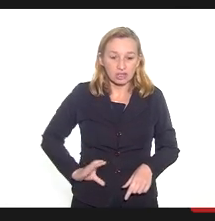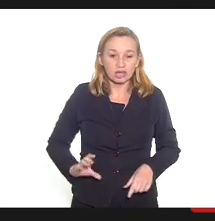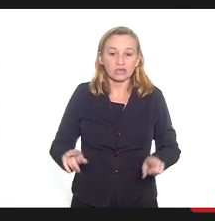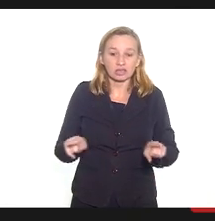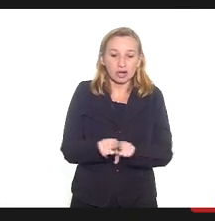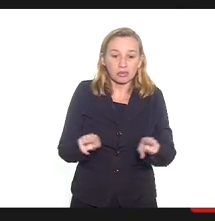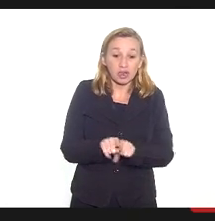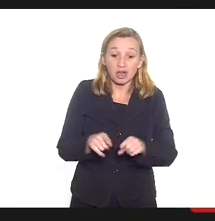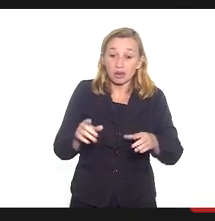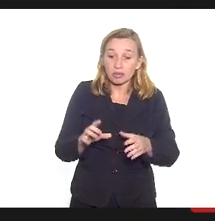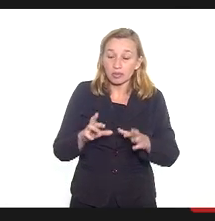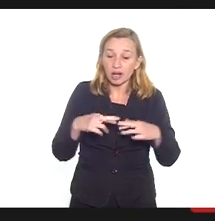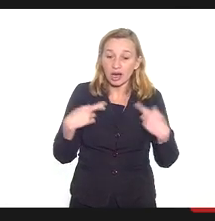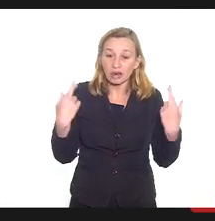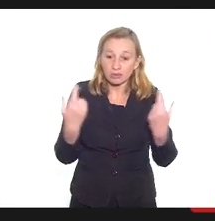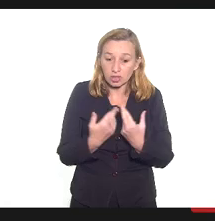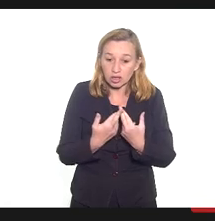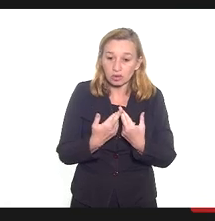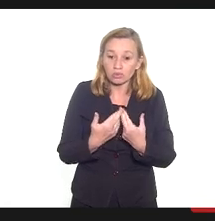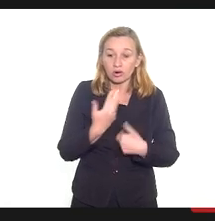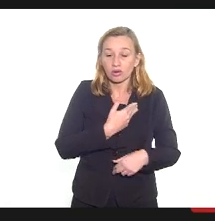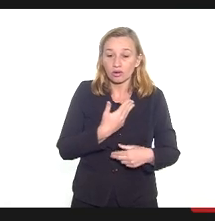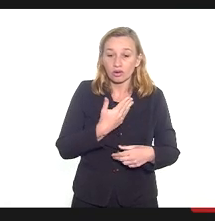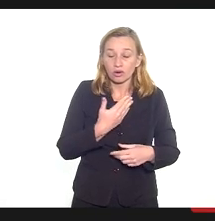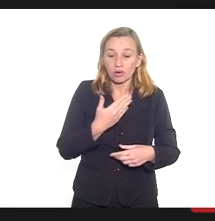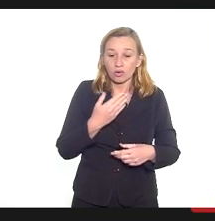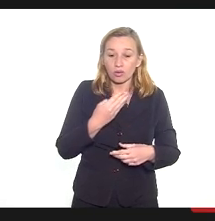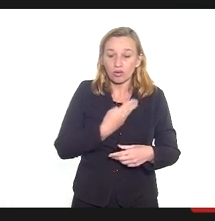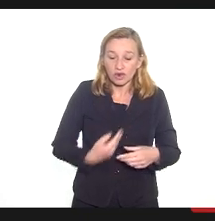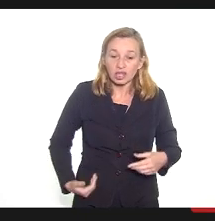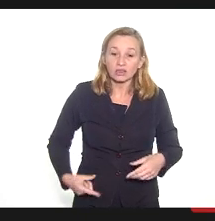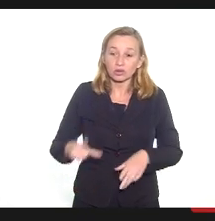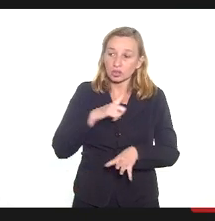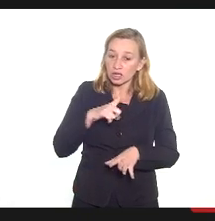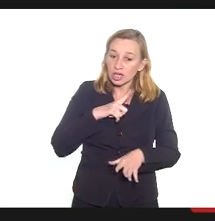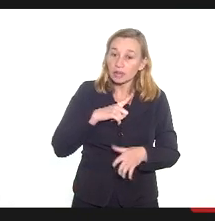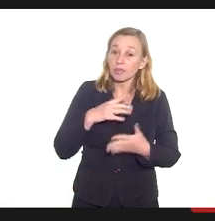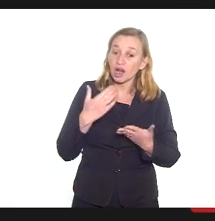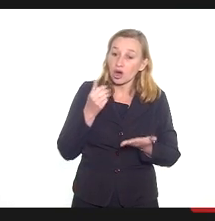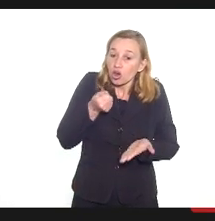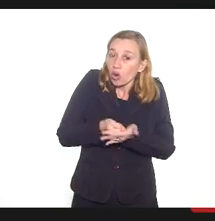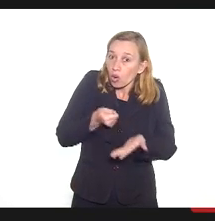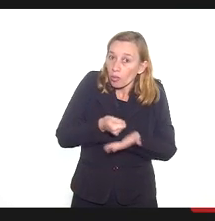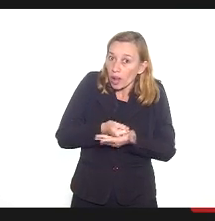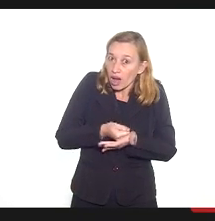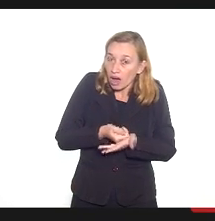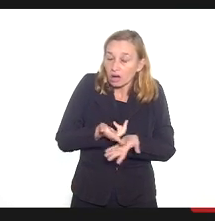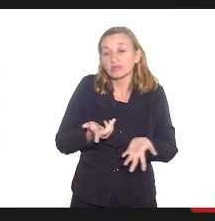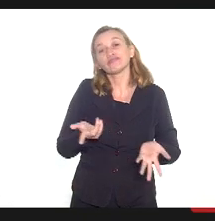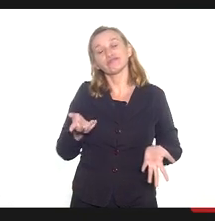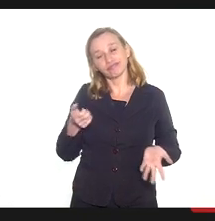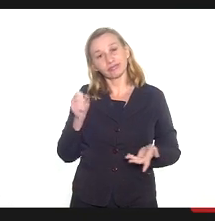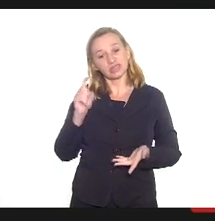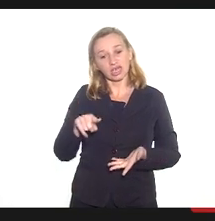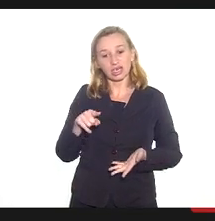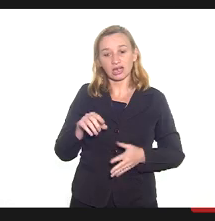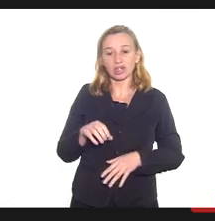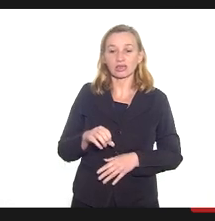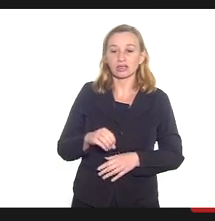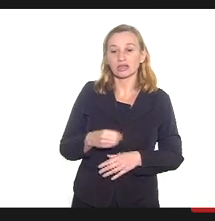essa reunião com o governador, para cobrar do governador. E é isso, sabe, Xuma? Eu